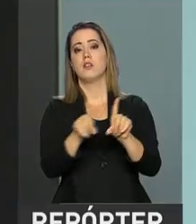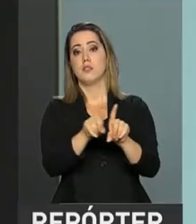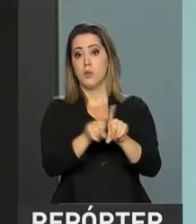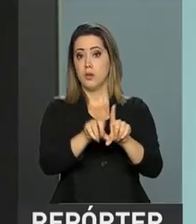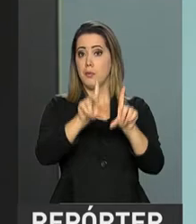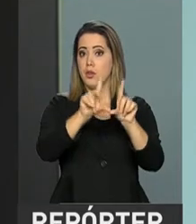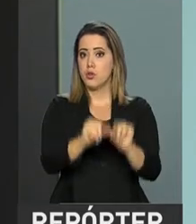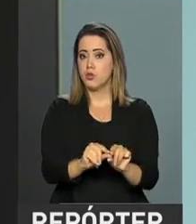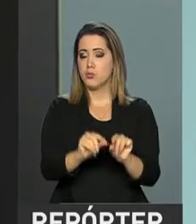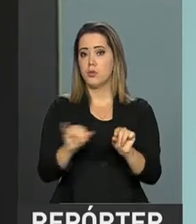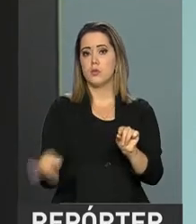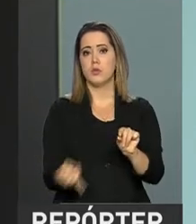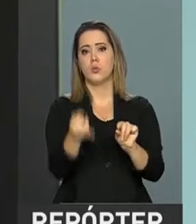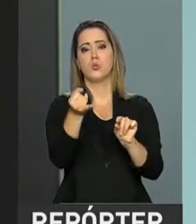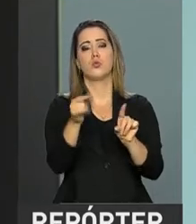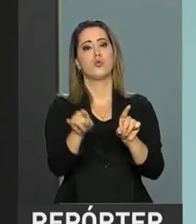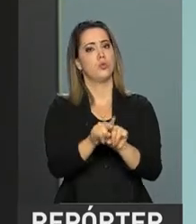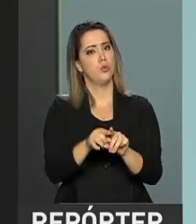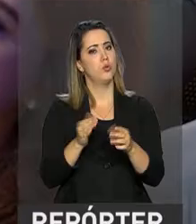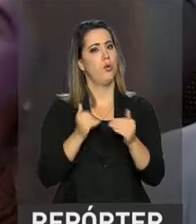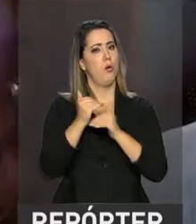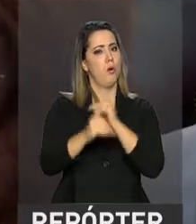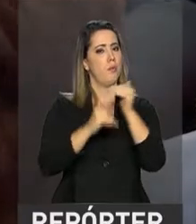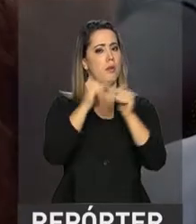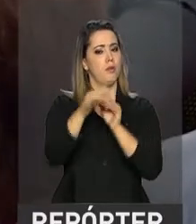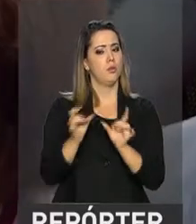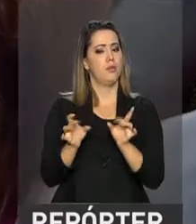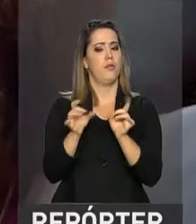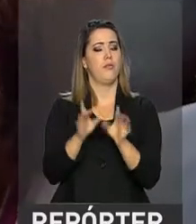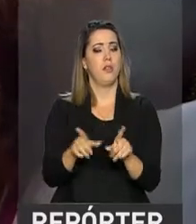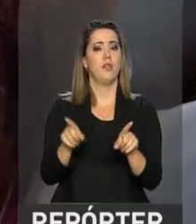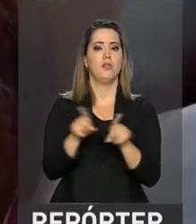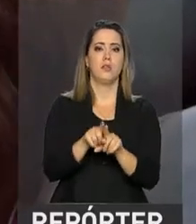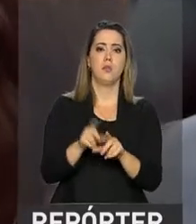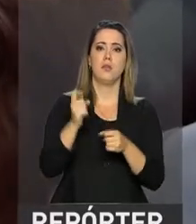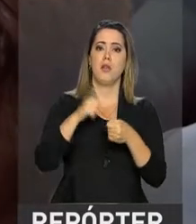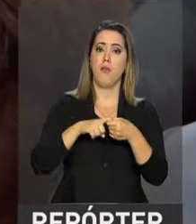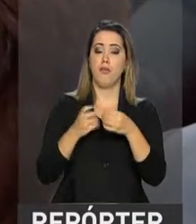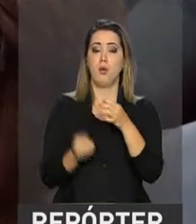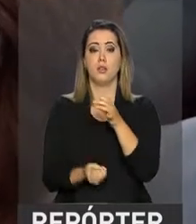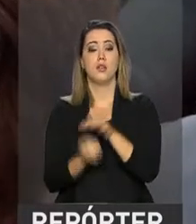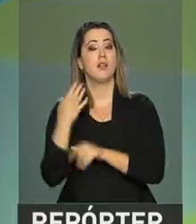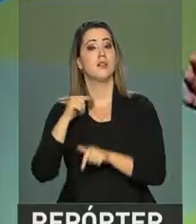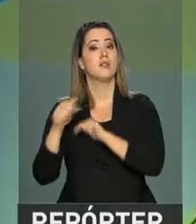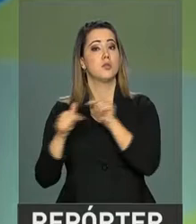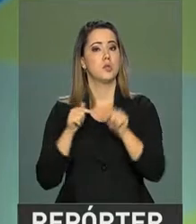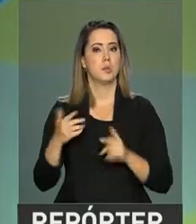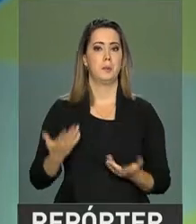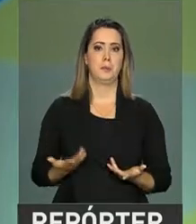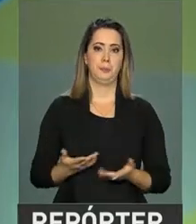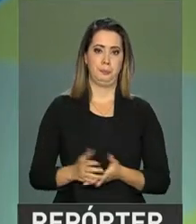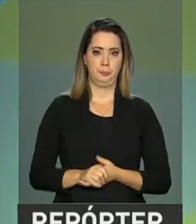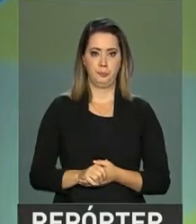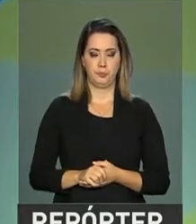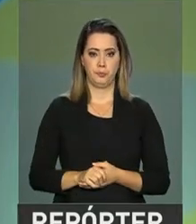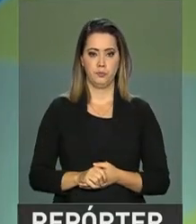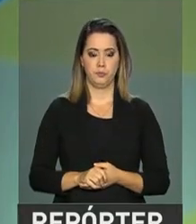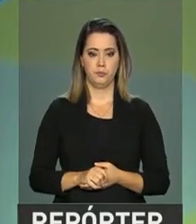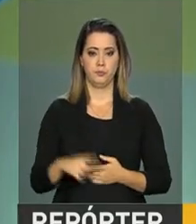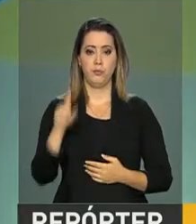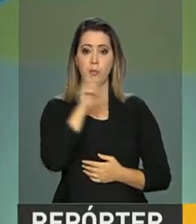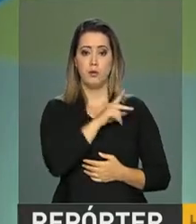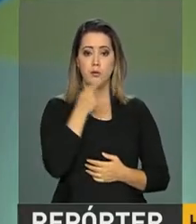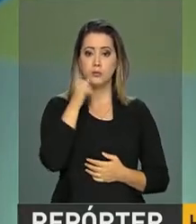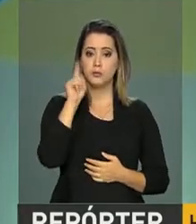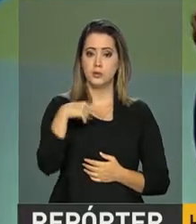e da produção em alguns setores ea retomada da geração de empregos nós temos alguns meses seguidos de